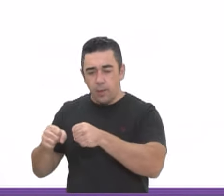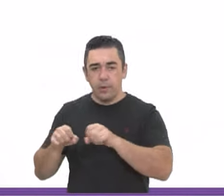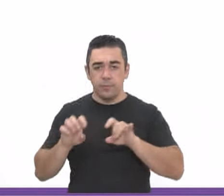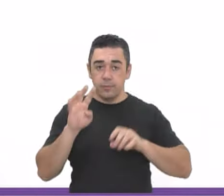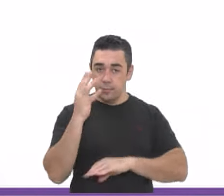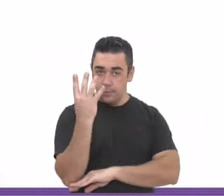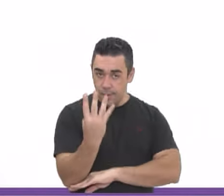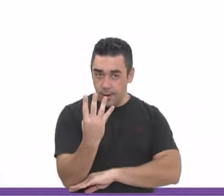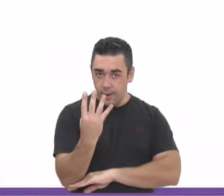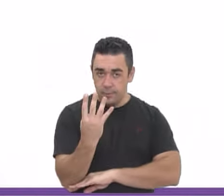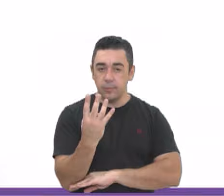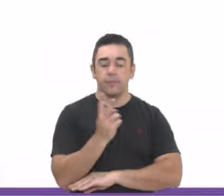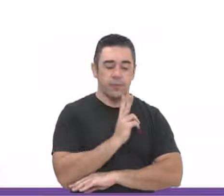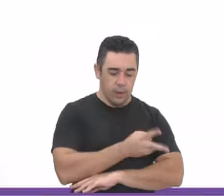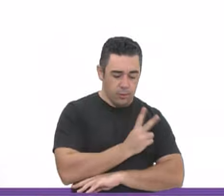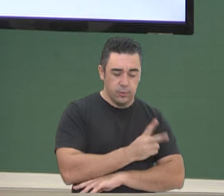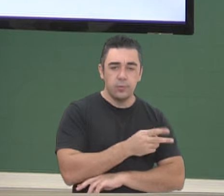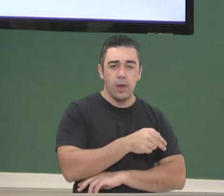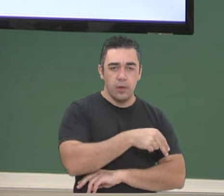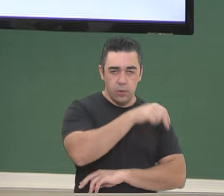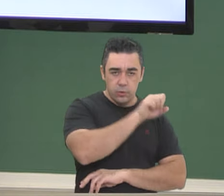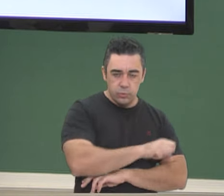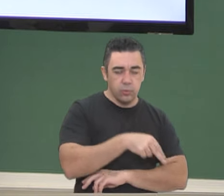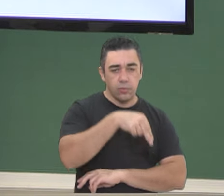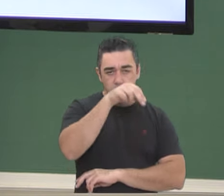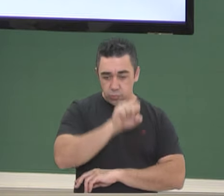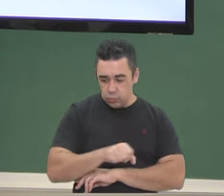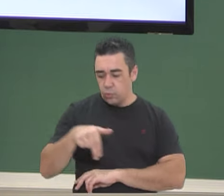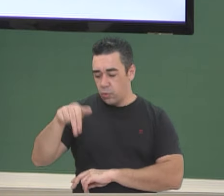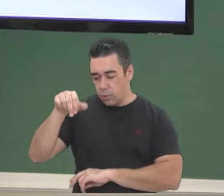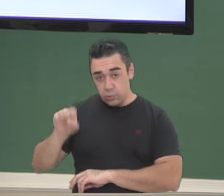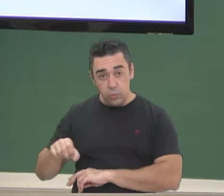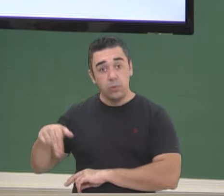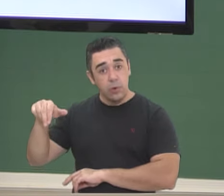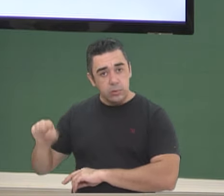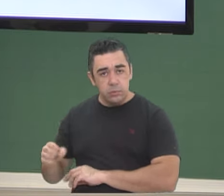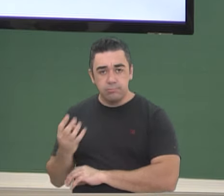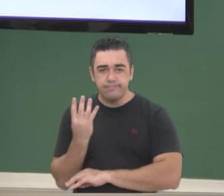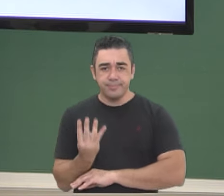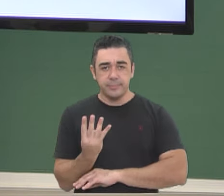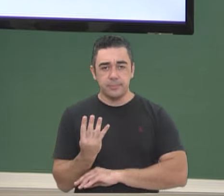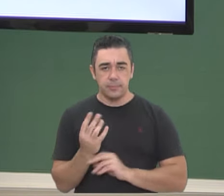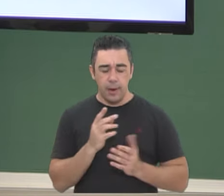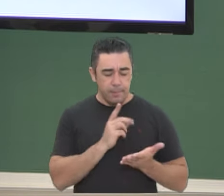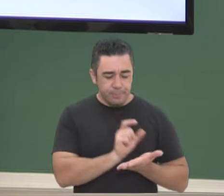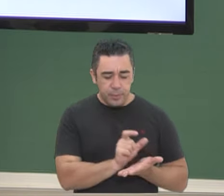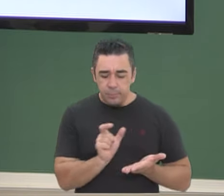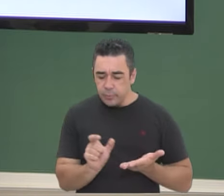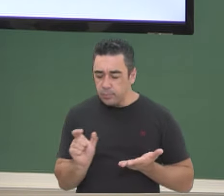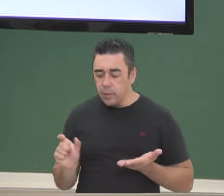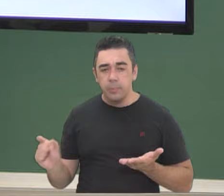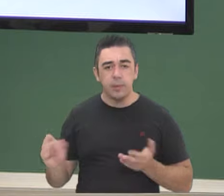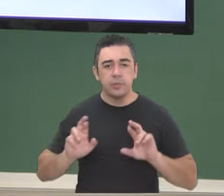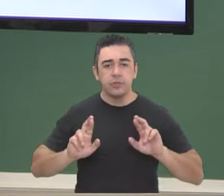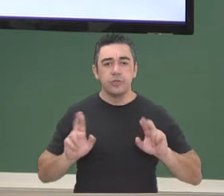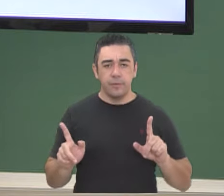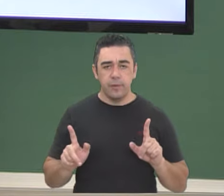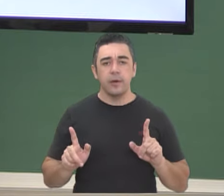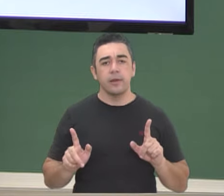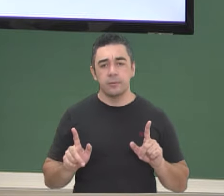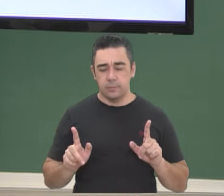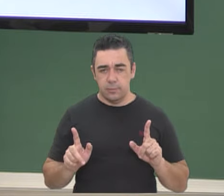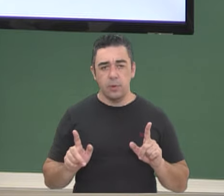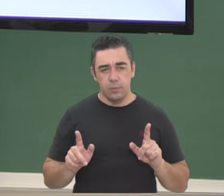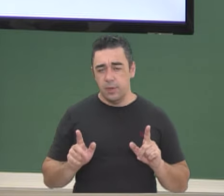dois irmãos e esse na em novamente em dois pedaços cada pedaço vai ter o seu polo